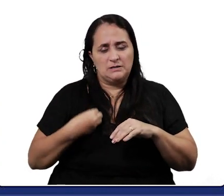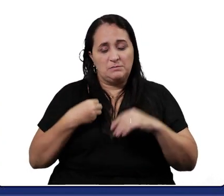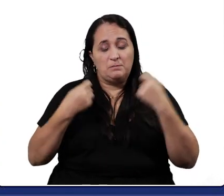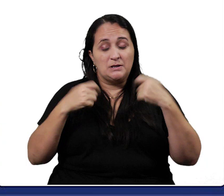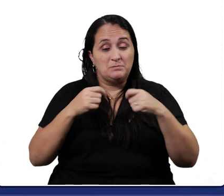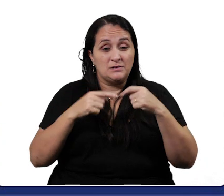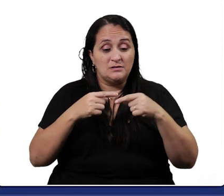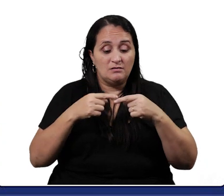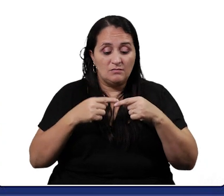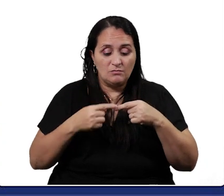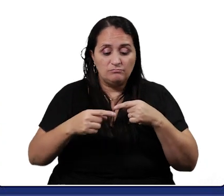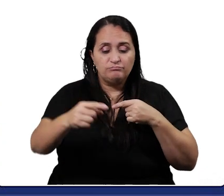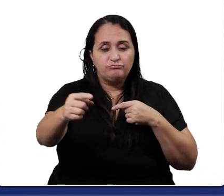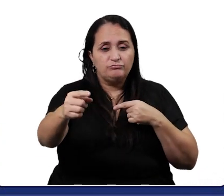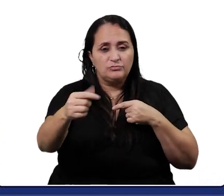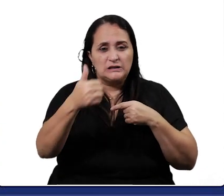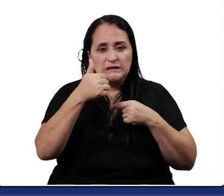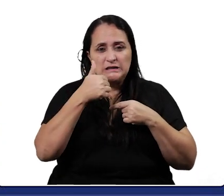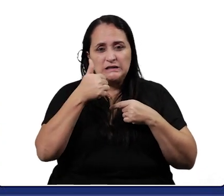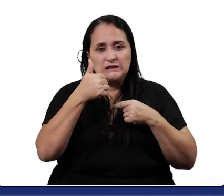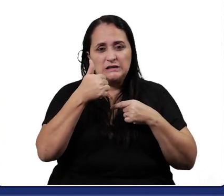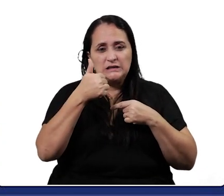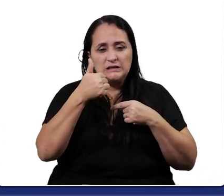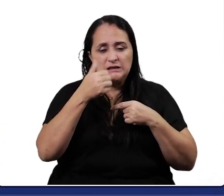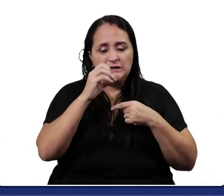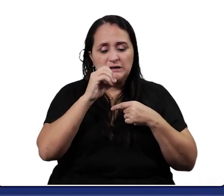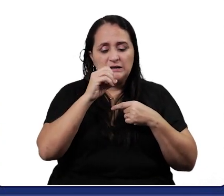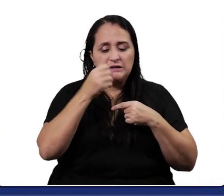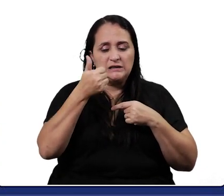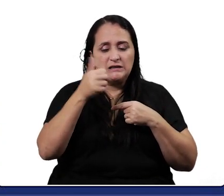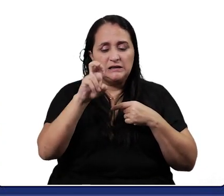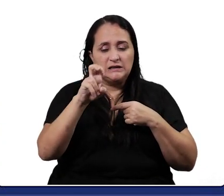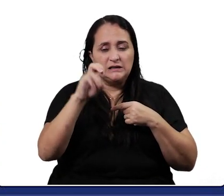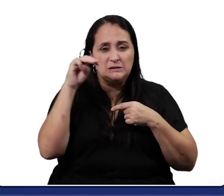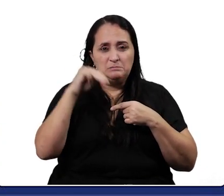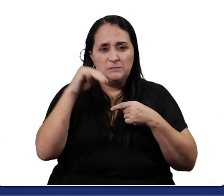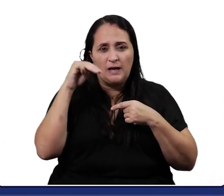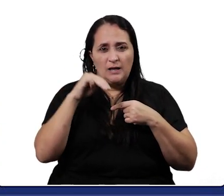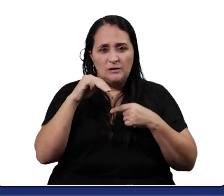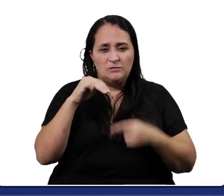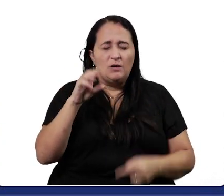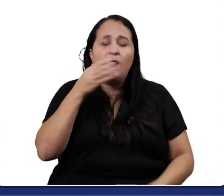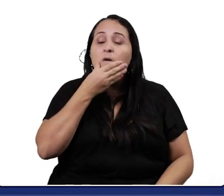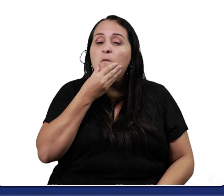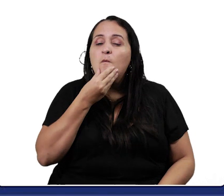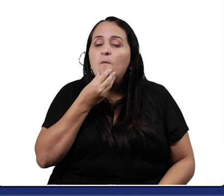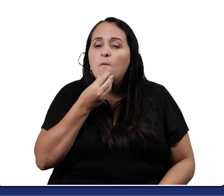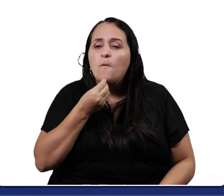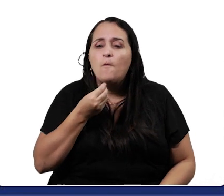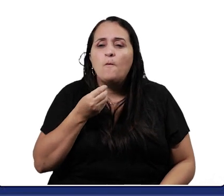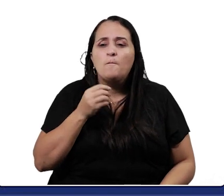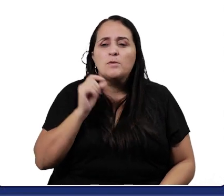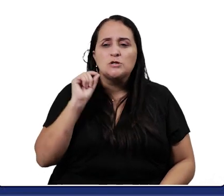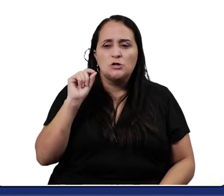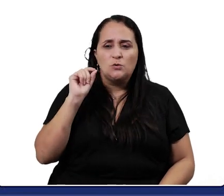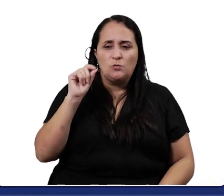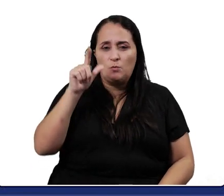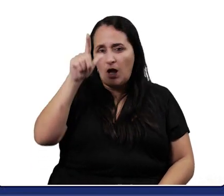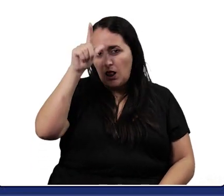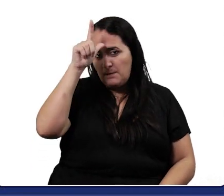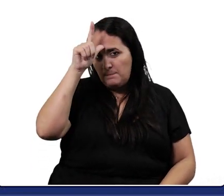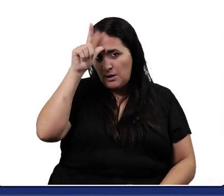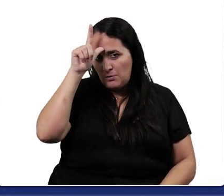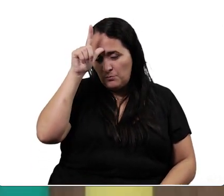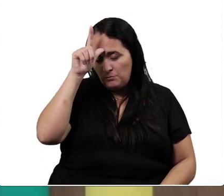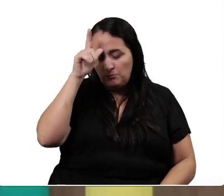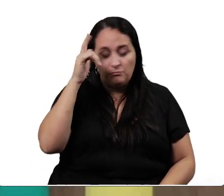7,15 metros. O alemão Luz Long deu uma dica de ouro ao